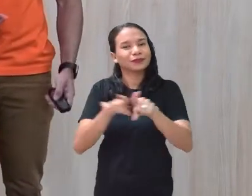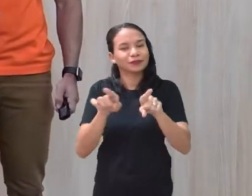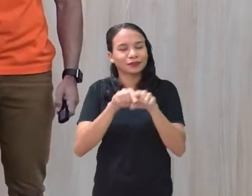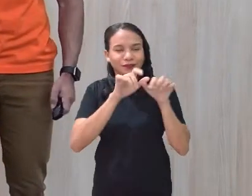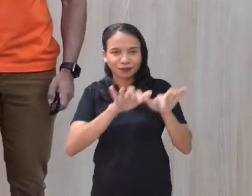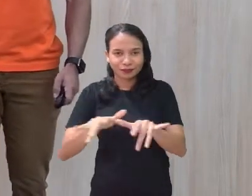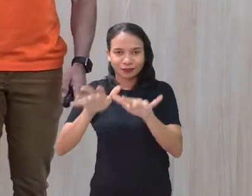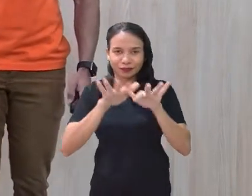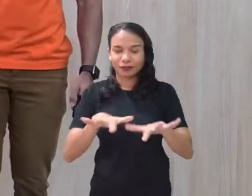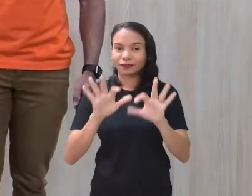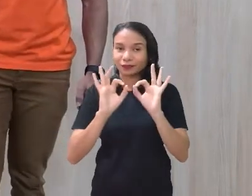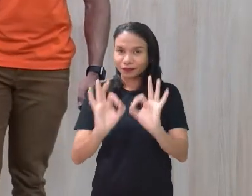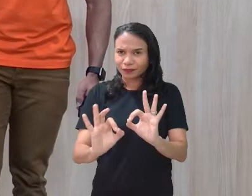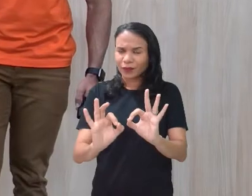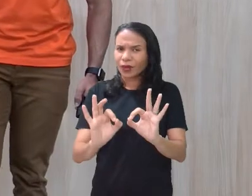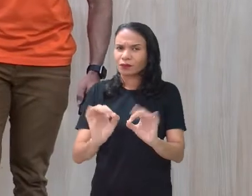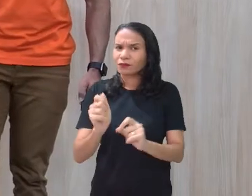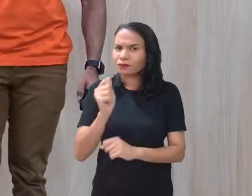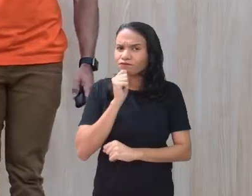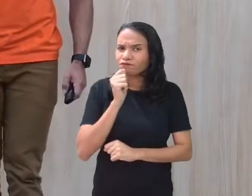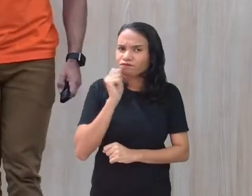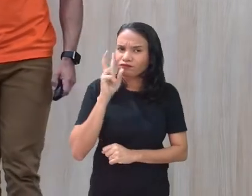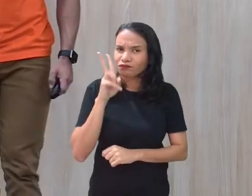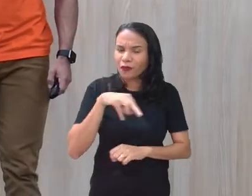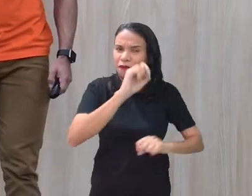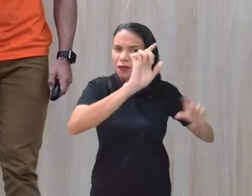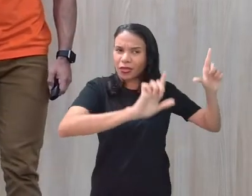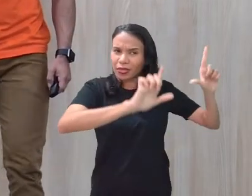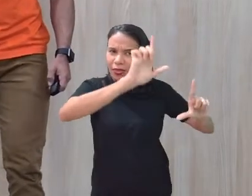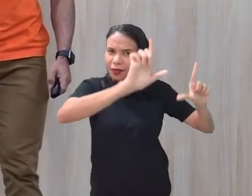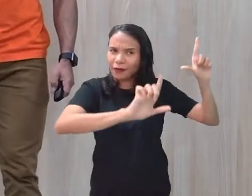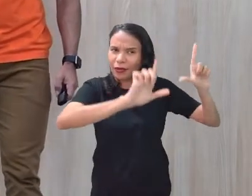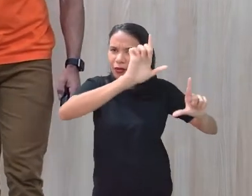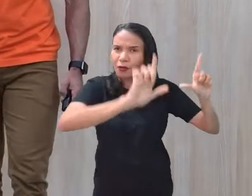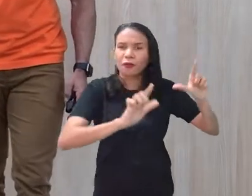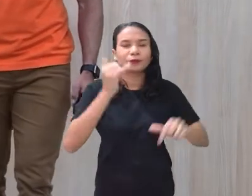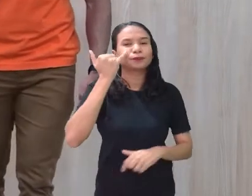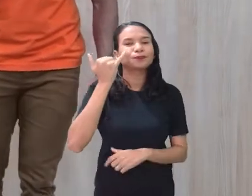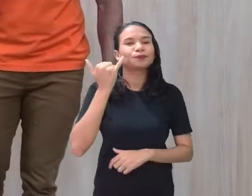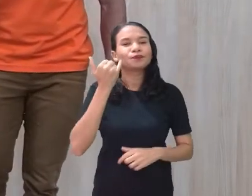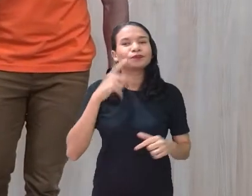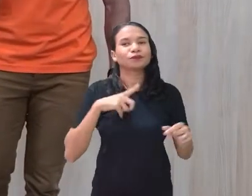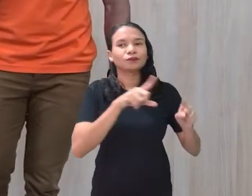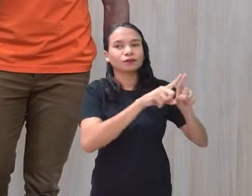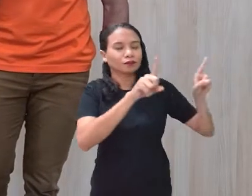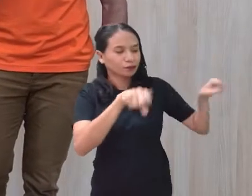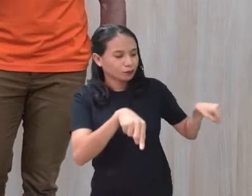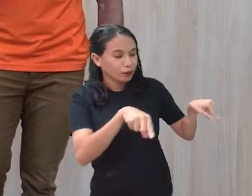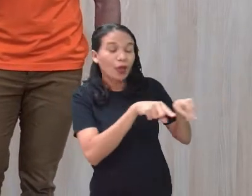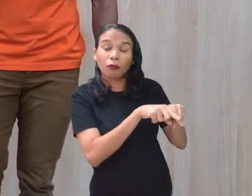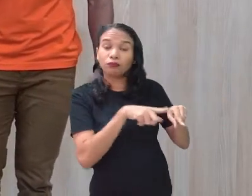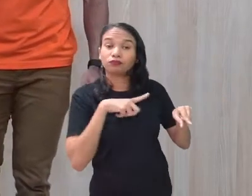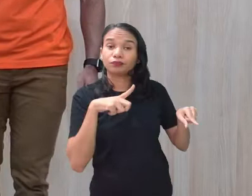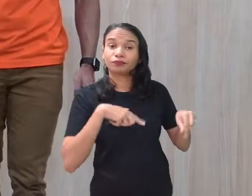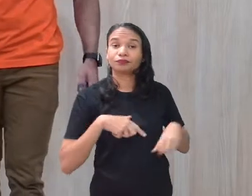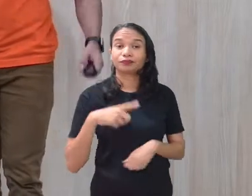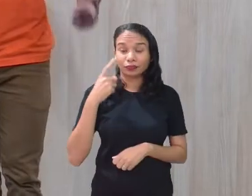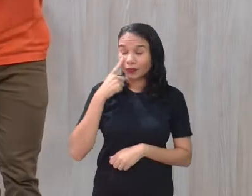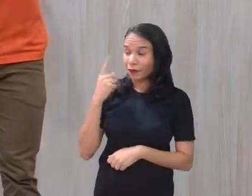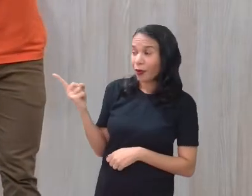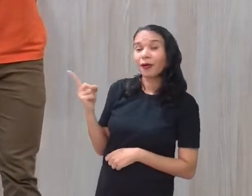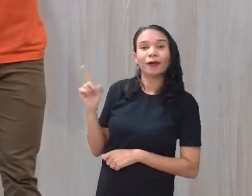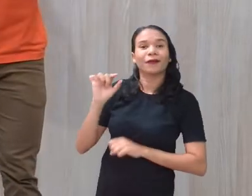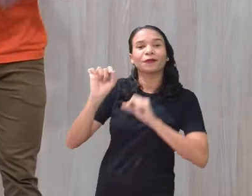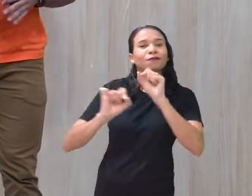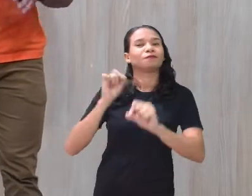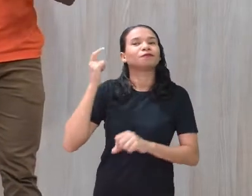chat, certo? E se você estiver assistindo essa aula aí pela TV, Billy Jean vai colocar 2 QR Codes aí que vai aparecer na sua telinha para